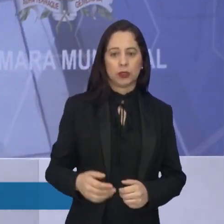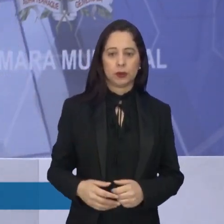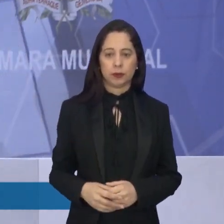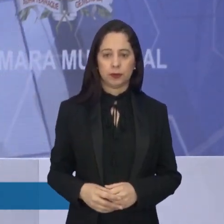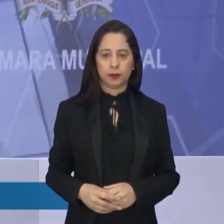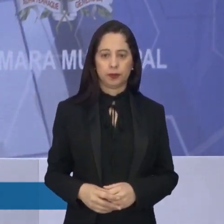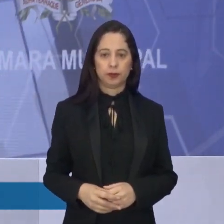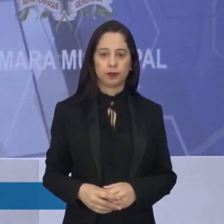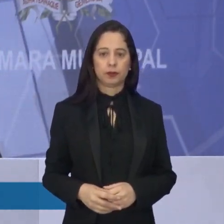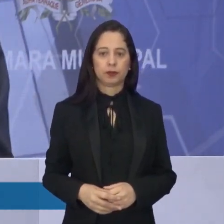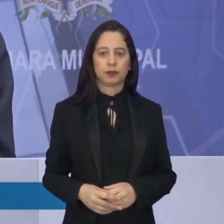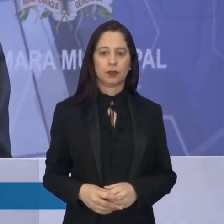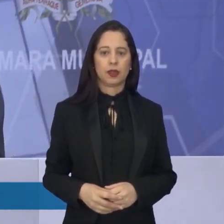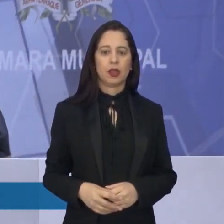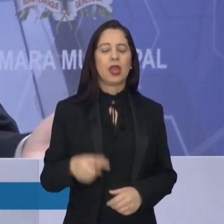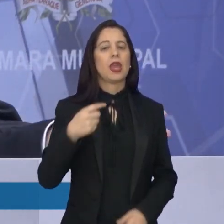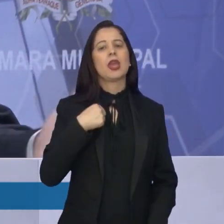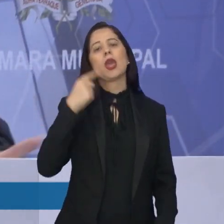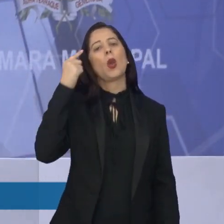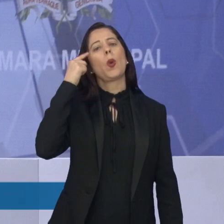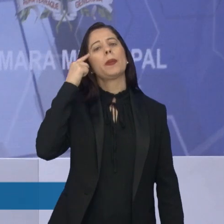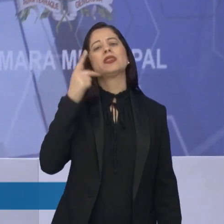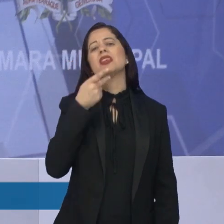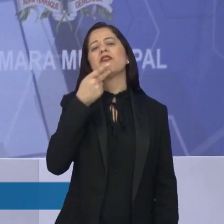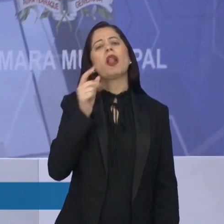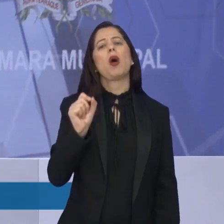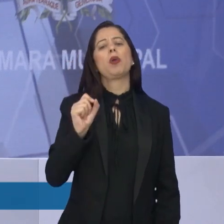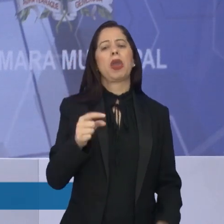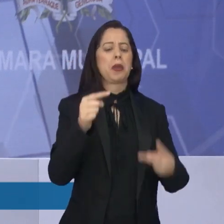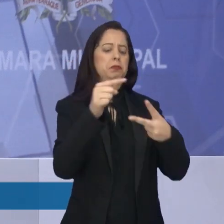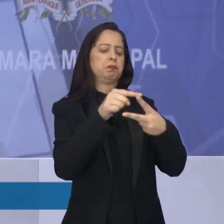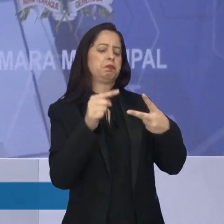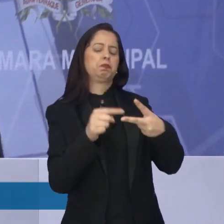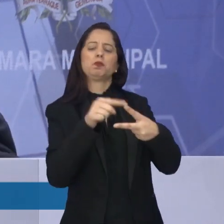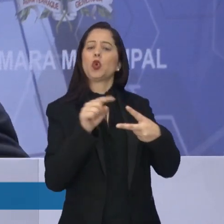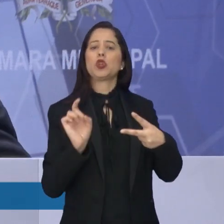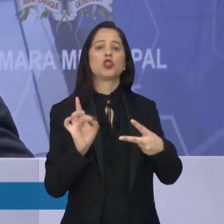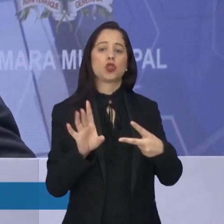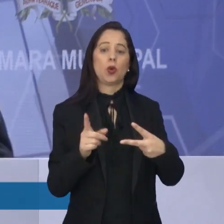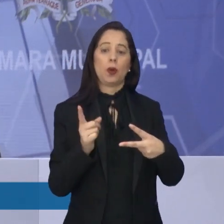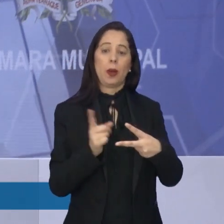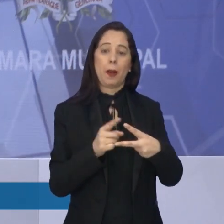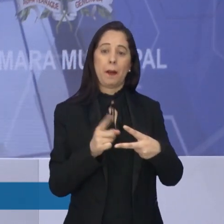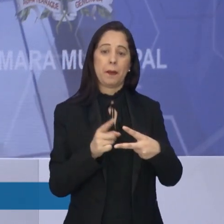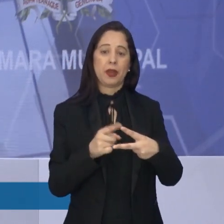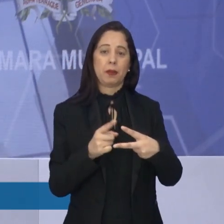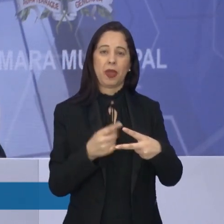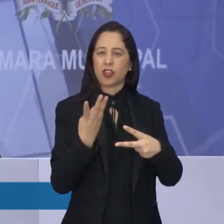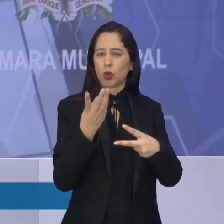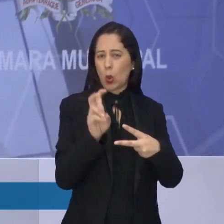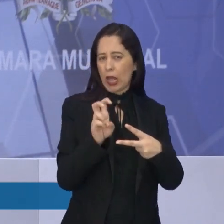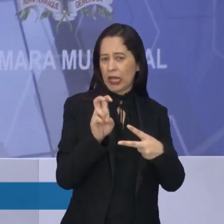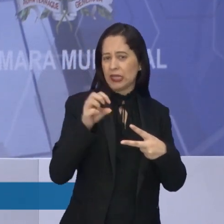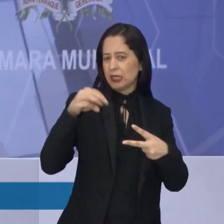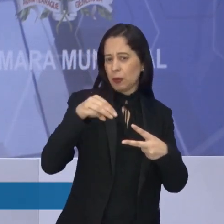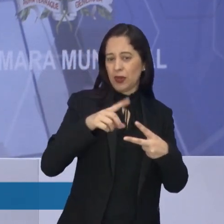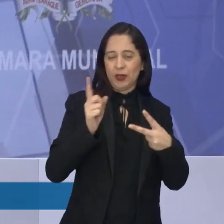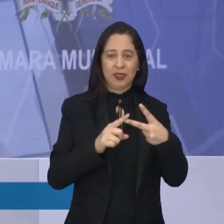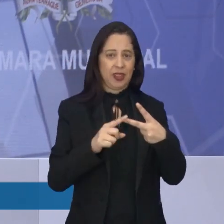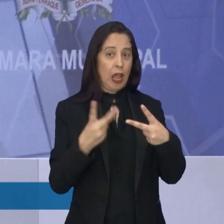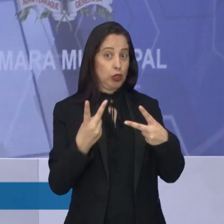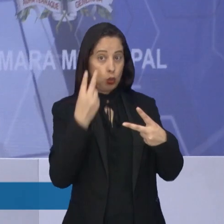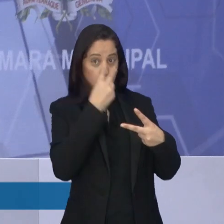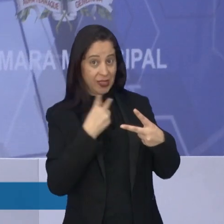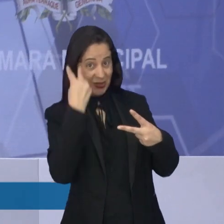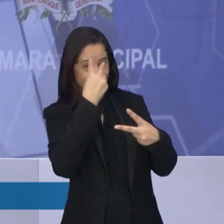Bom, eu pensei o que eu podia falar e me ocorreram duas coisas só. Só vou falar duas coisas. A primeira eu vou levar uns 45 minutos, a segunda umas 2